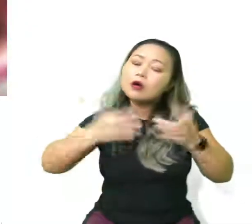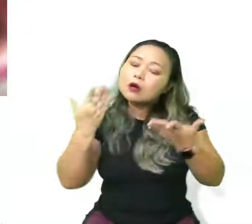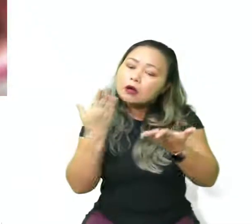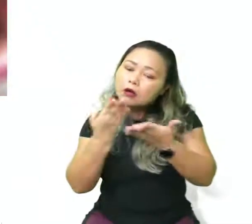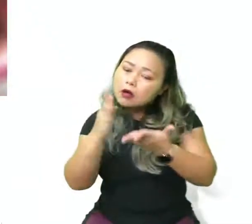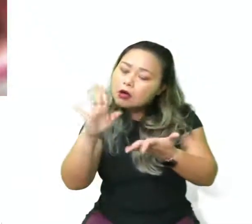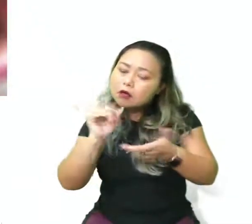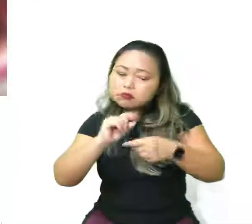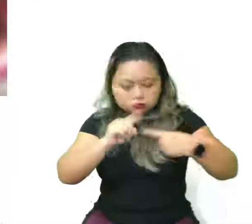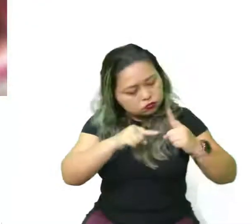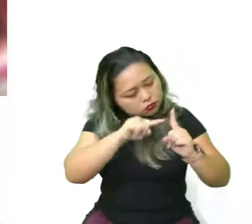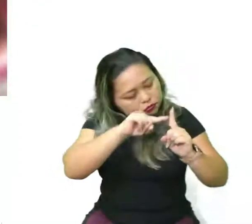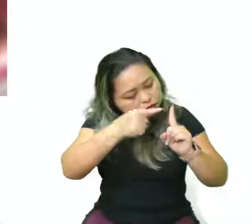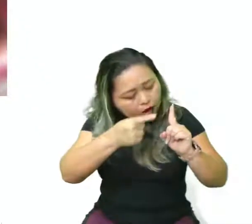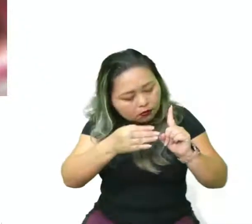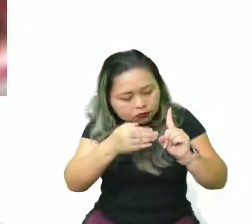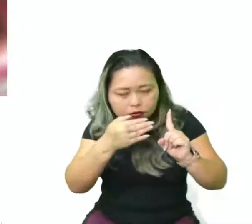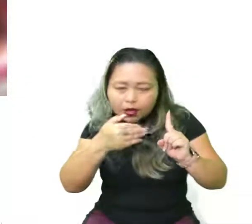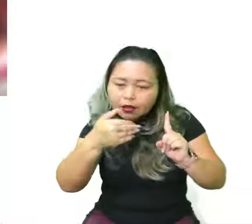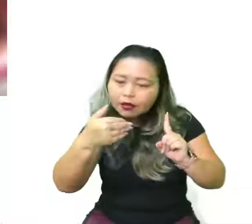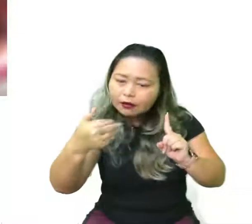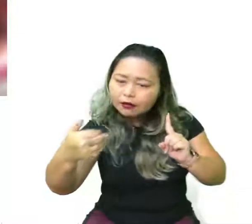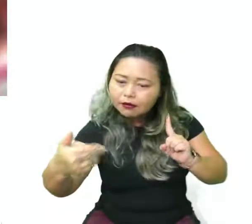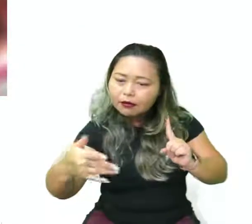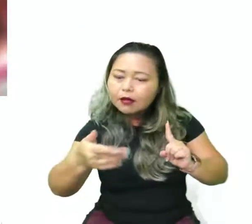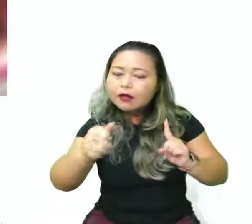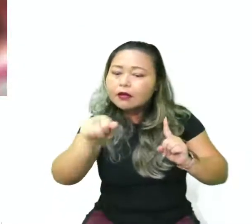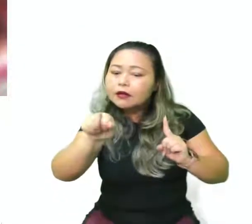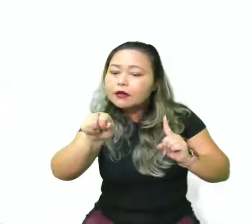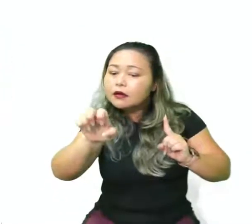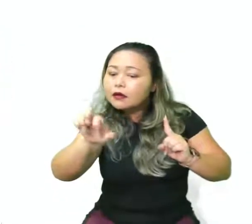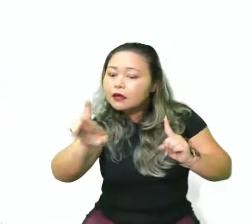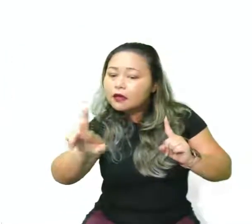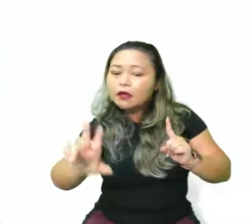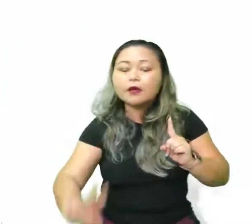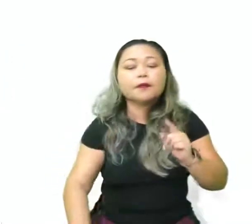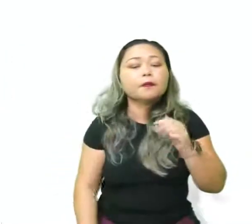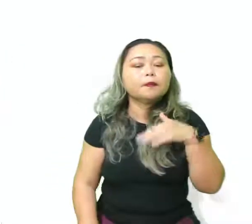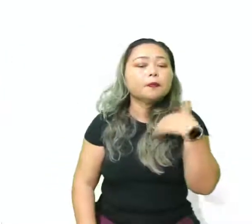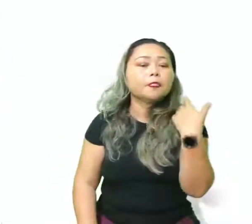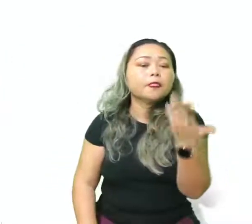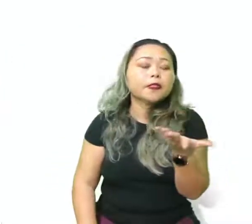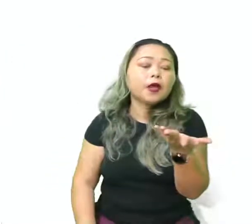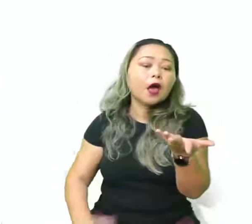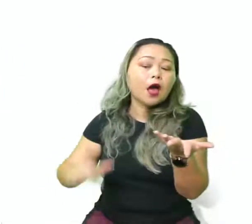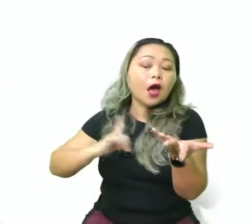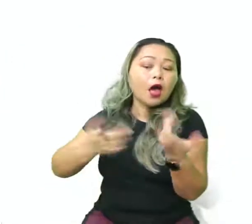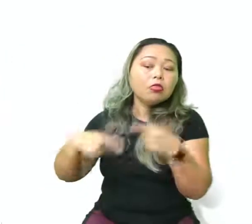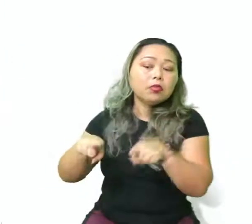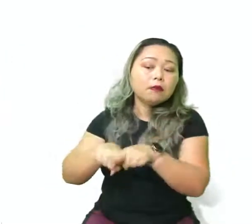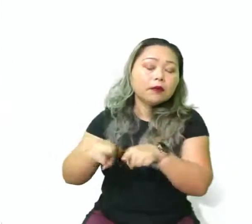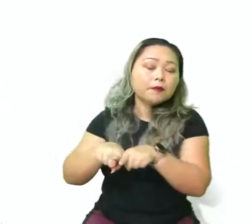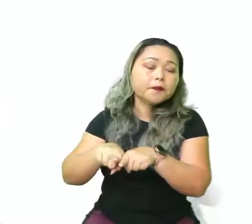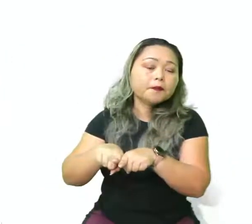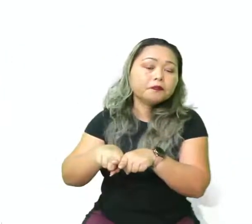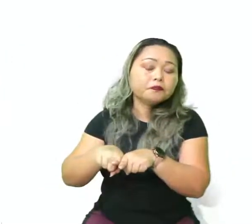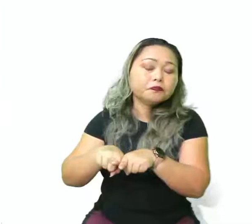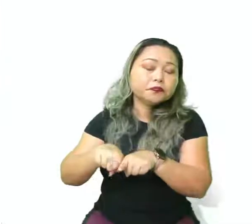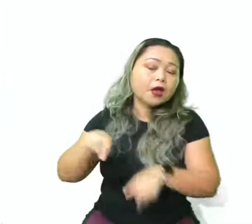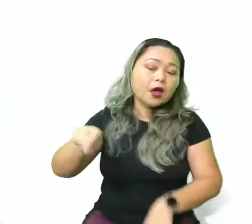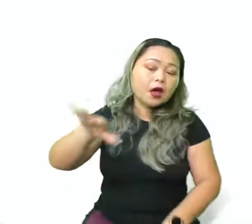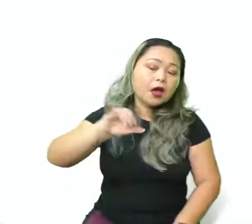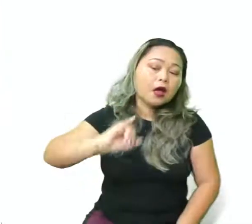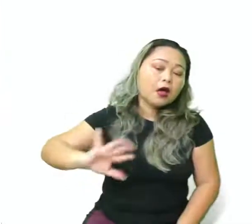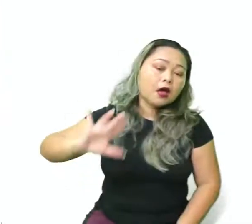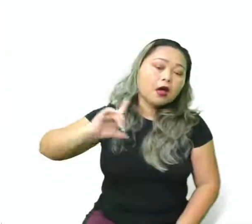estuda esse desenvolvimento desse ser. Continuando aqui. Então, nós vamos ter também, aí a gente tem uma